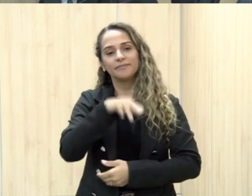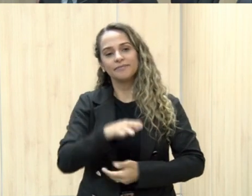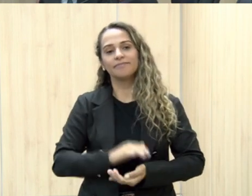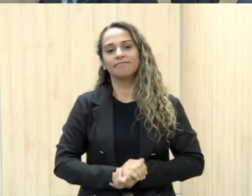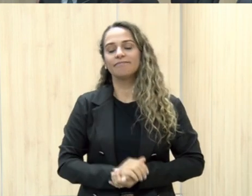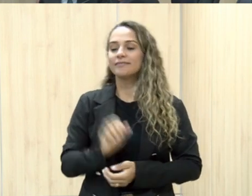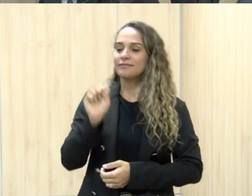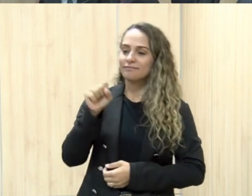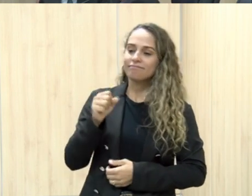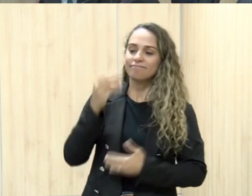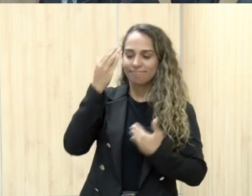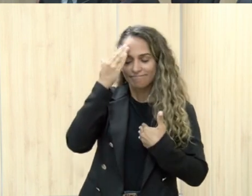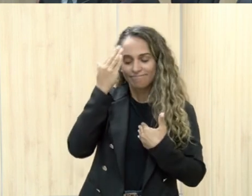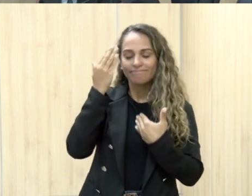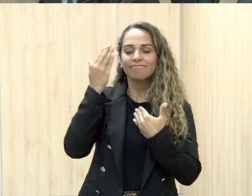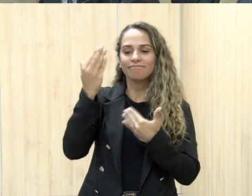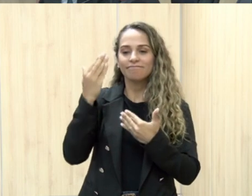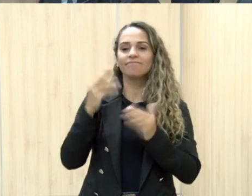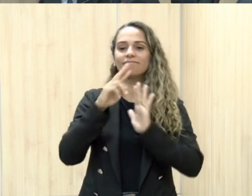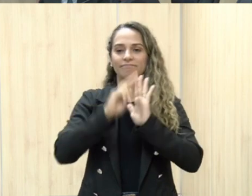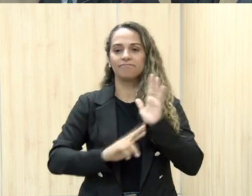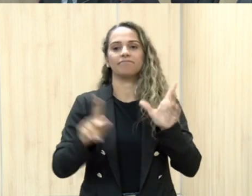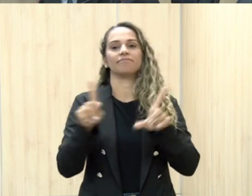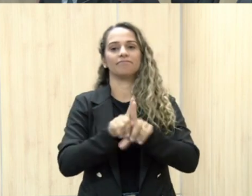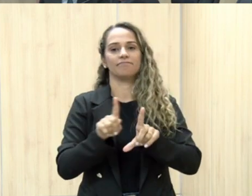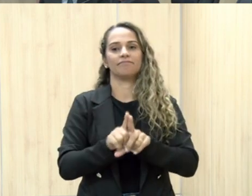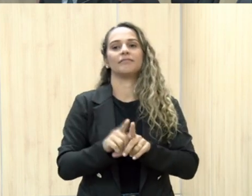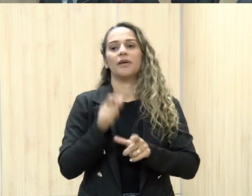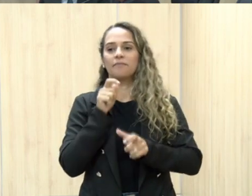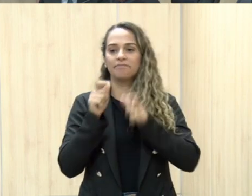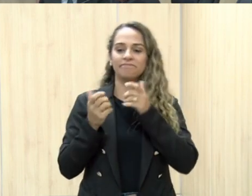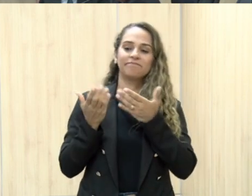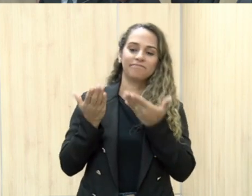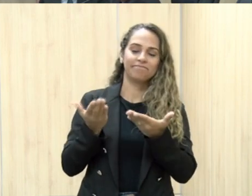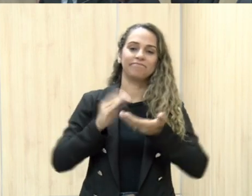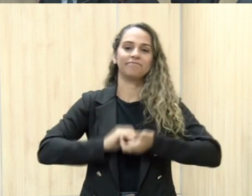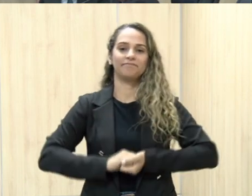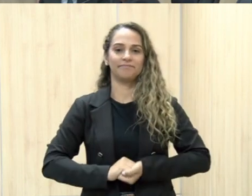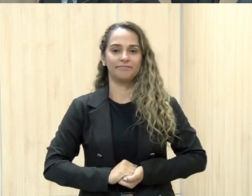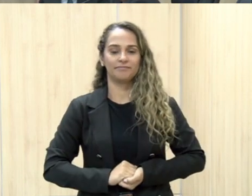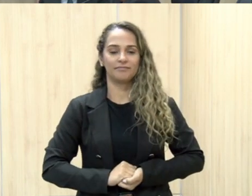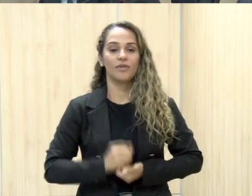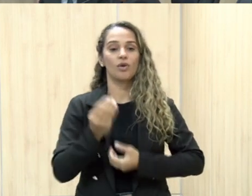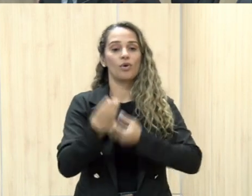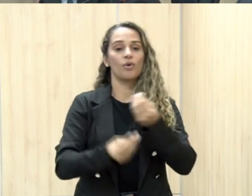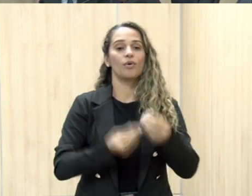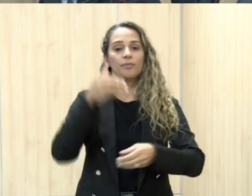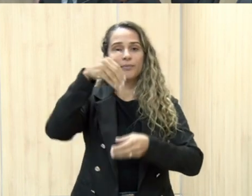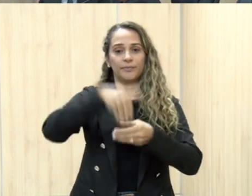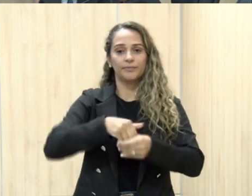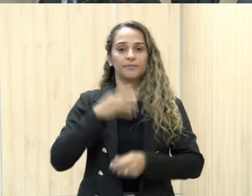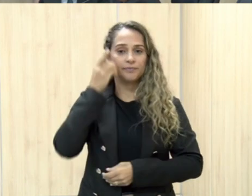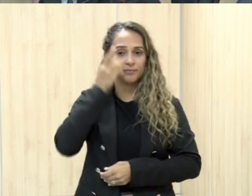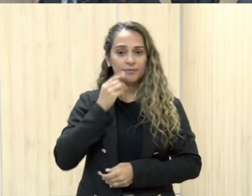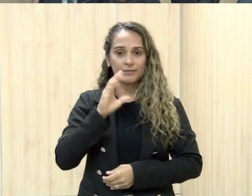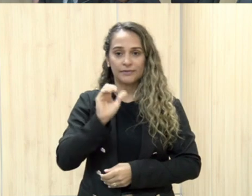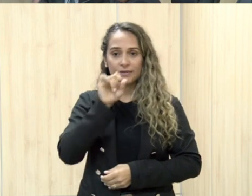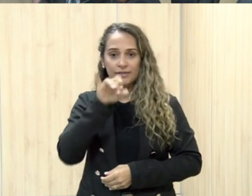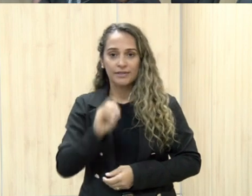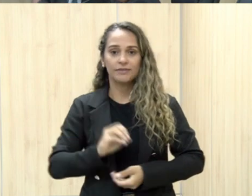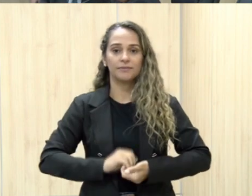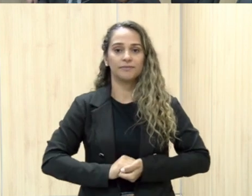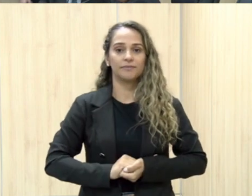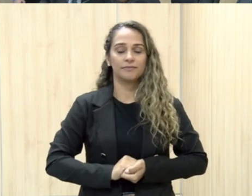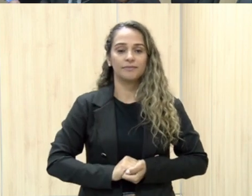Queiroz simples gente gratidão tanto relatoria quanto as palavras de vossa excelência como vota Deputado Cássio